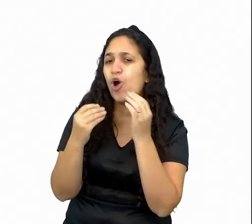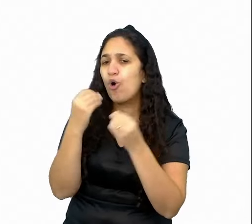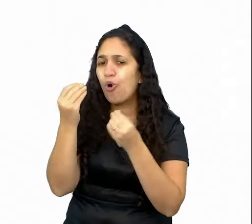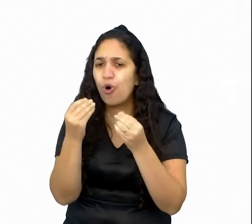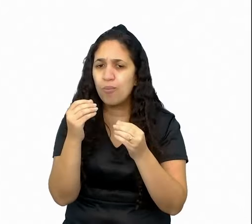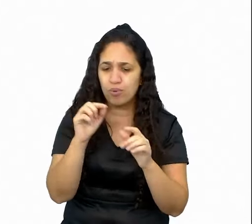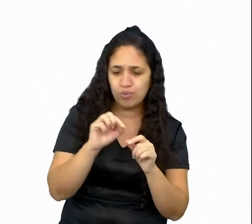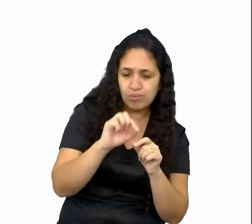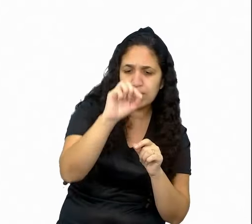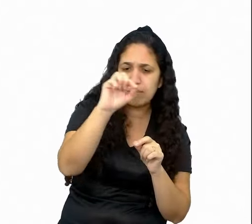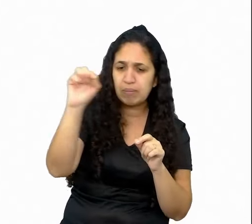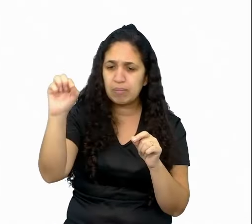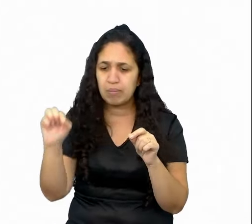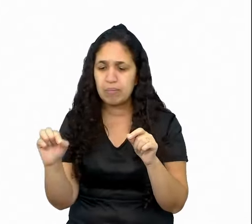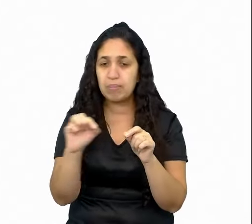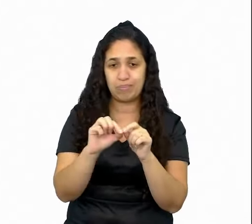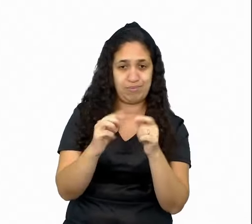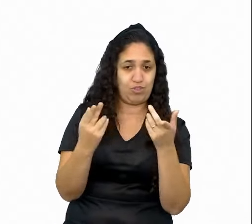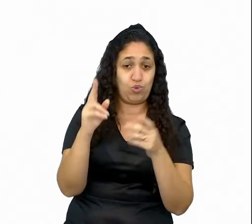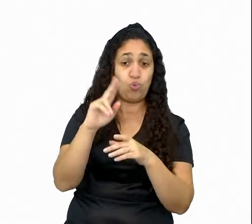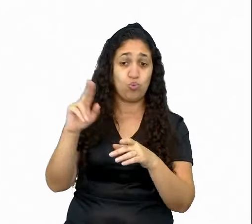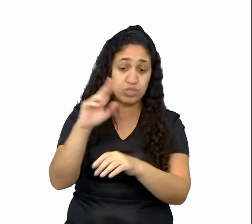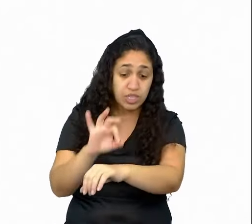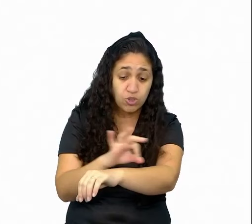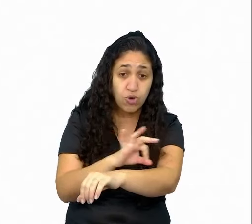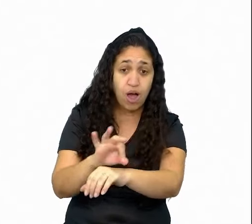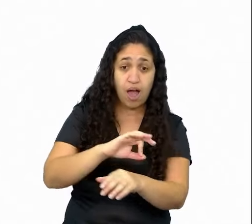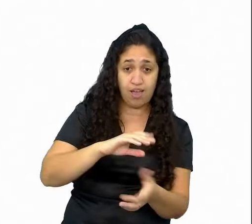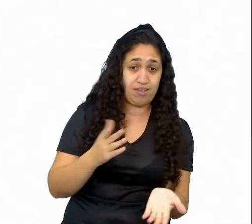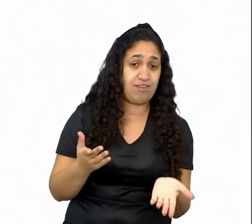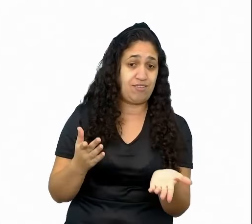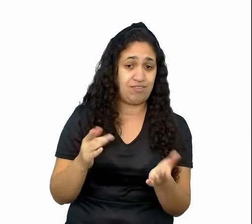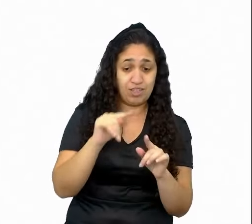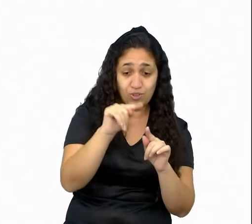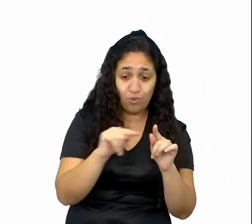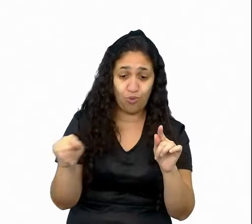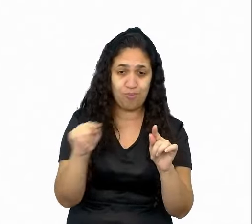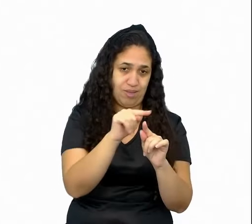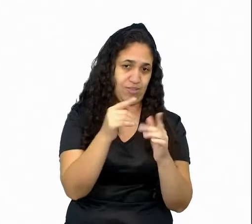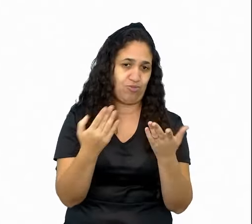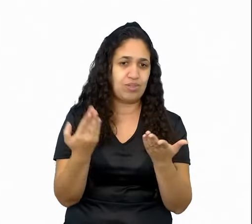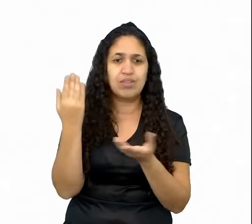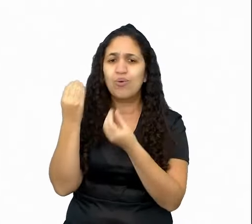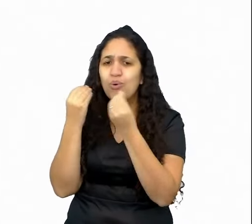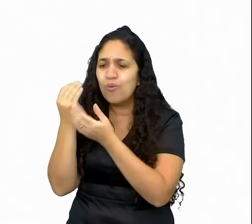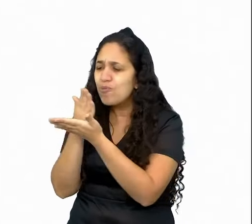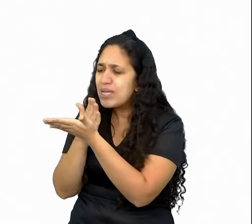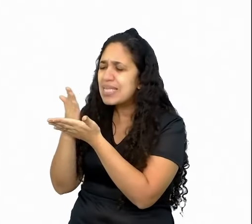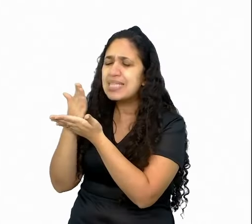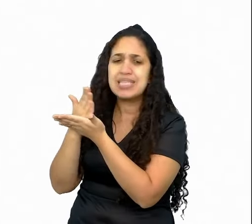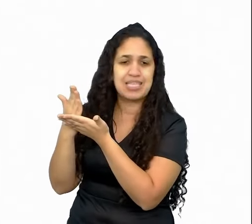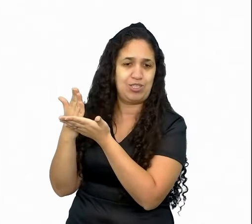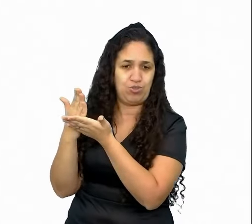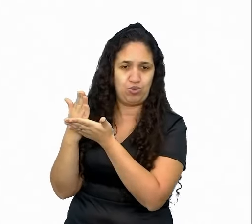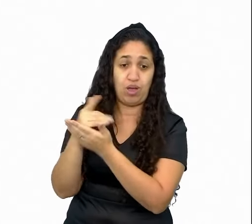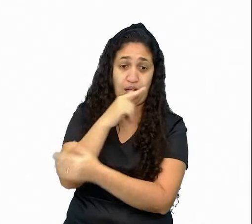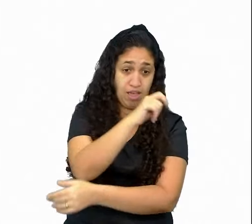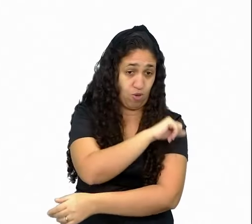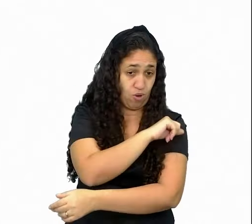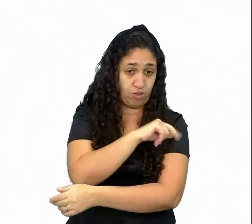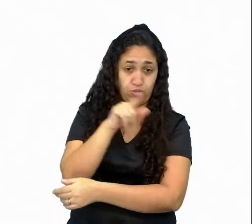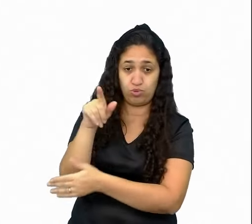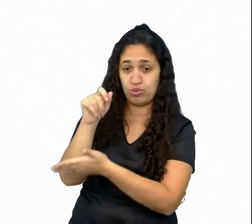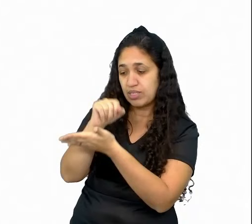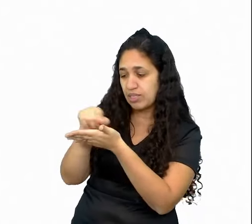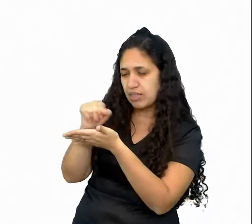com régua e compasso. Então, eu tenho lá o início da construção. Aí eu tenho que falar, o aluno tem que escrever, por isso que eu